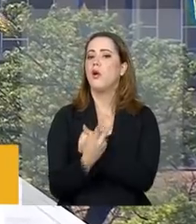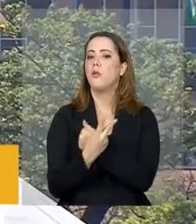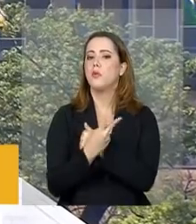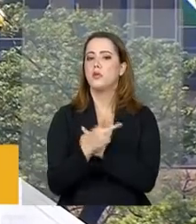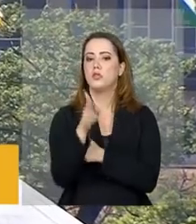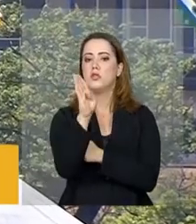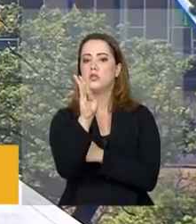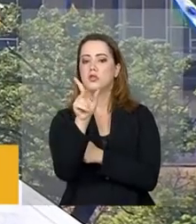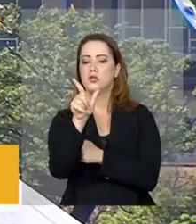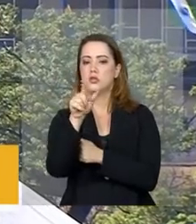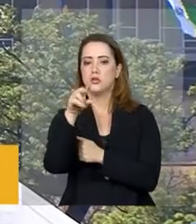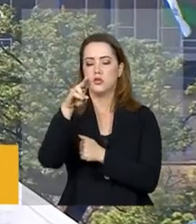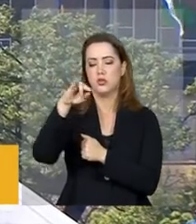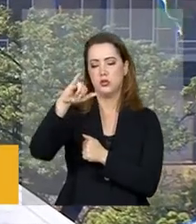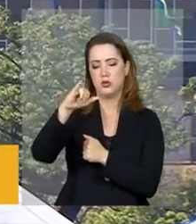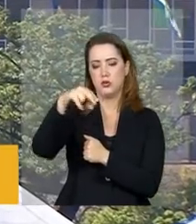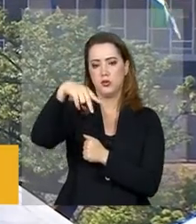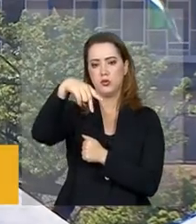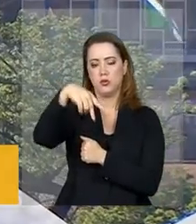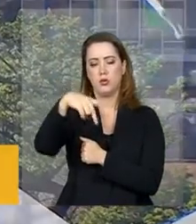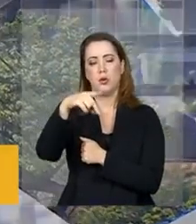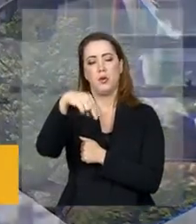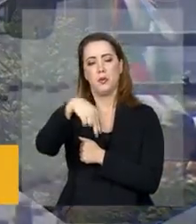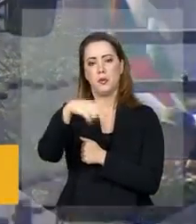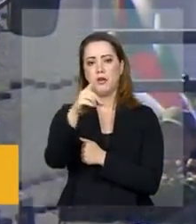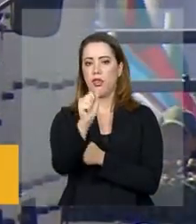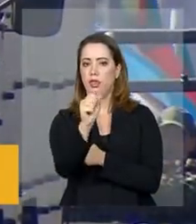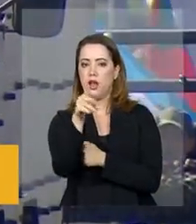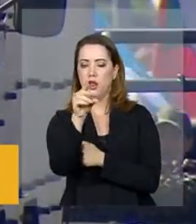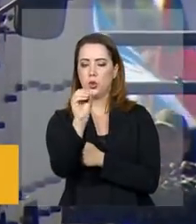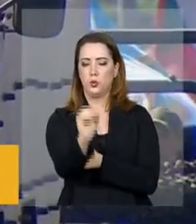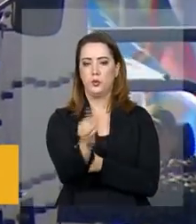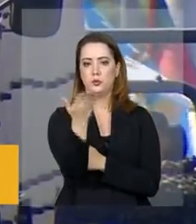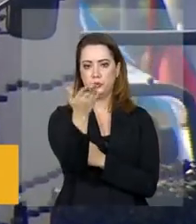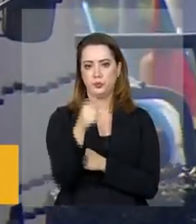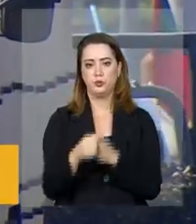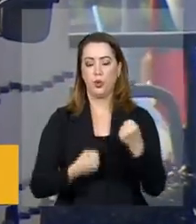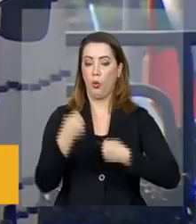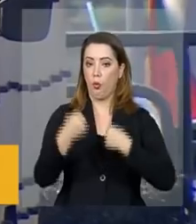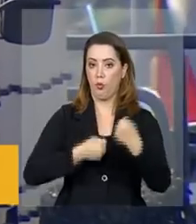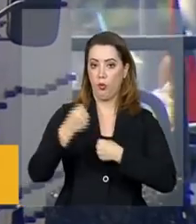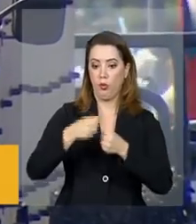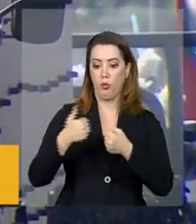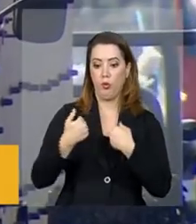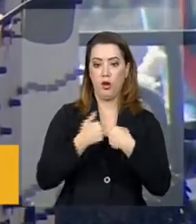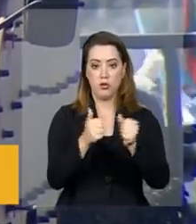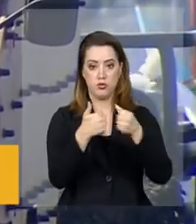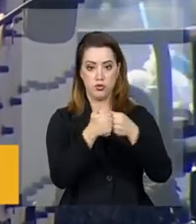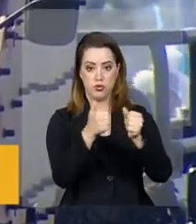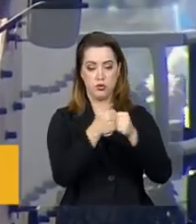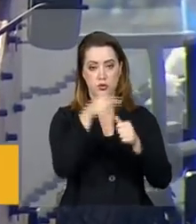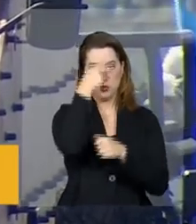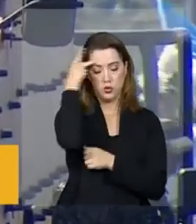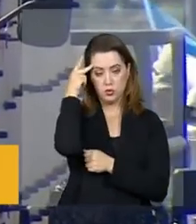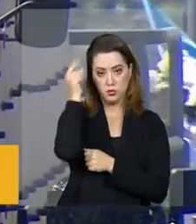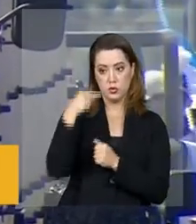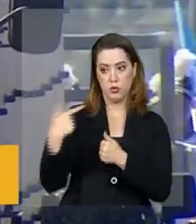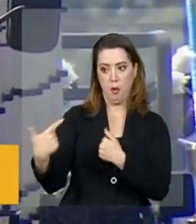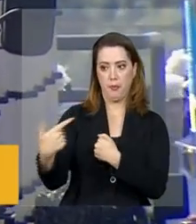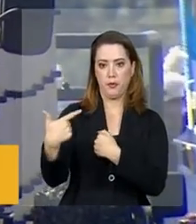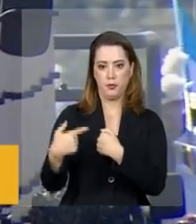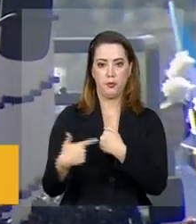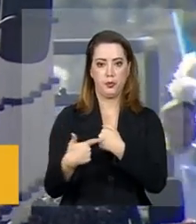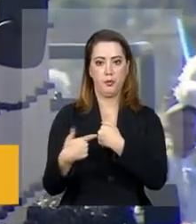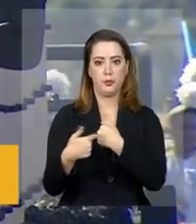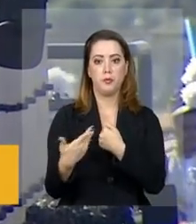carro, depois nós vamos ver no desfile motorizado, é um carro de viatura de transporte de pessoal blindado.